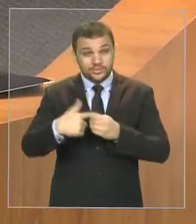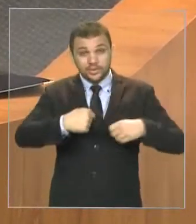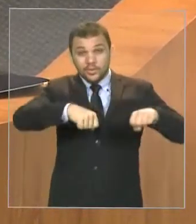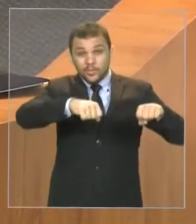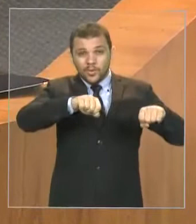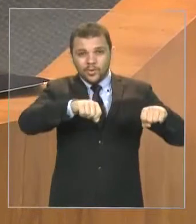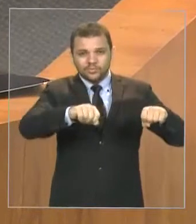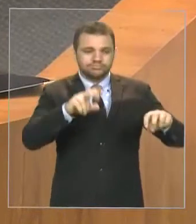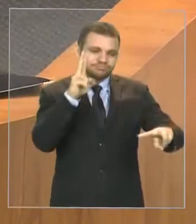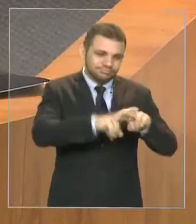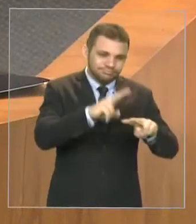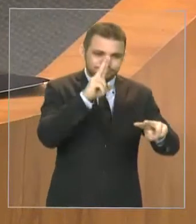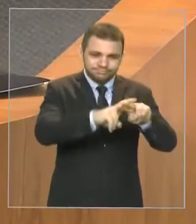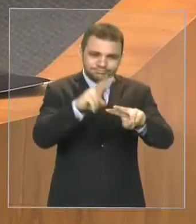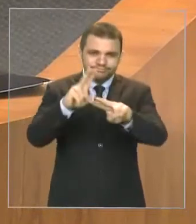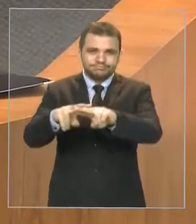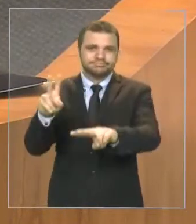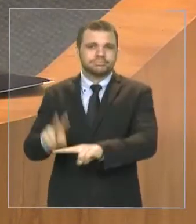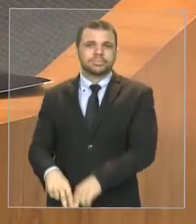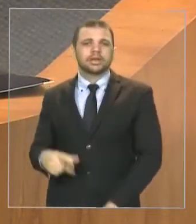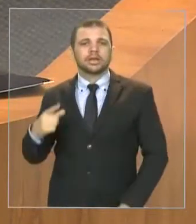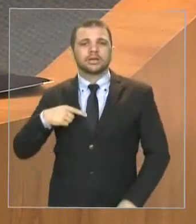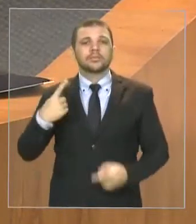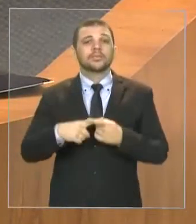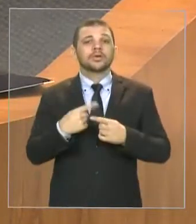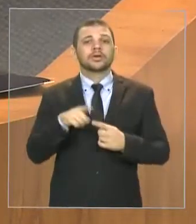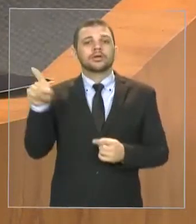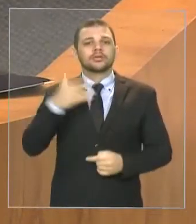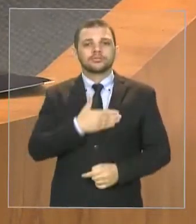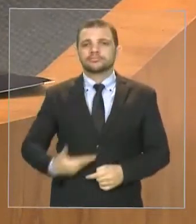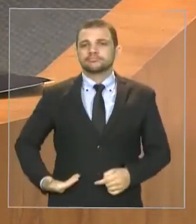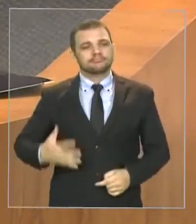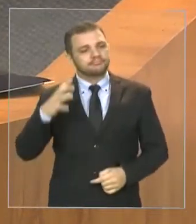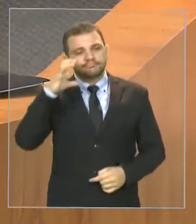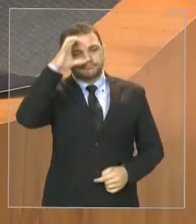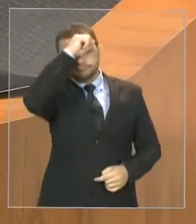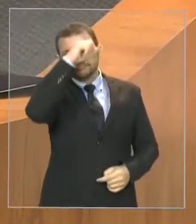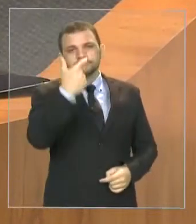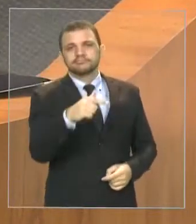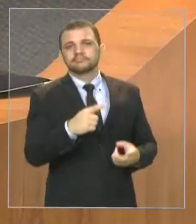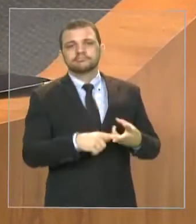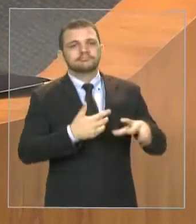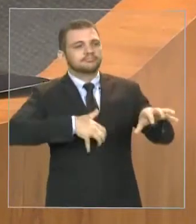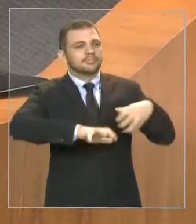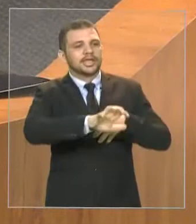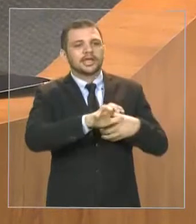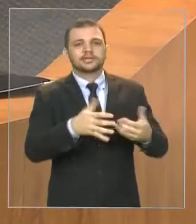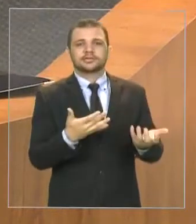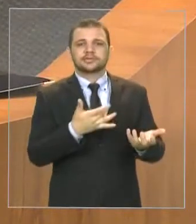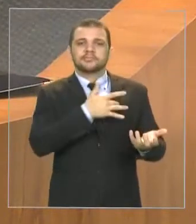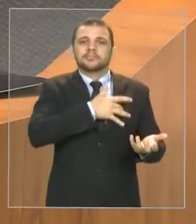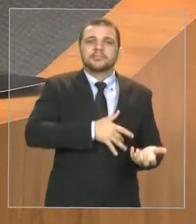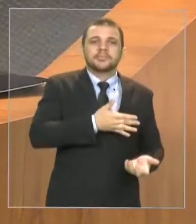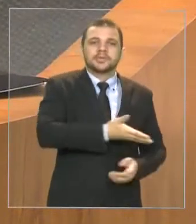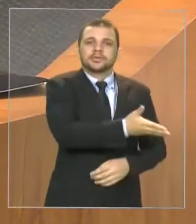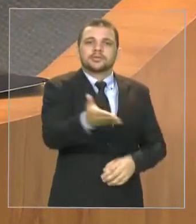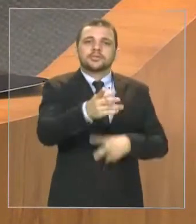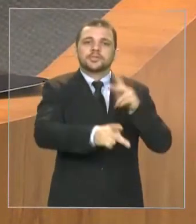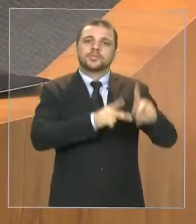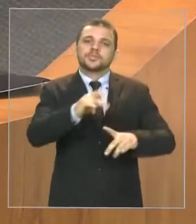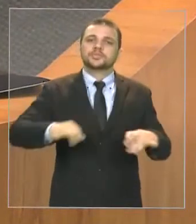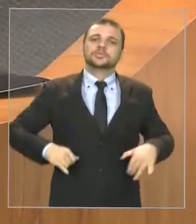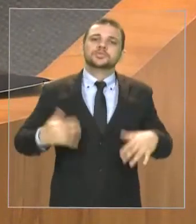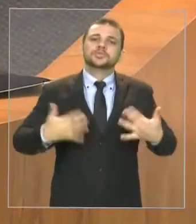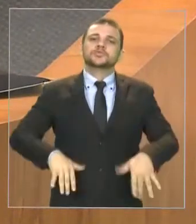o governador não tem a mínima compreensão, sensibilidade e complacência com a população que está desempregada,